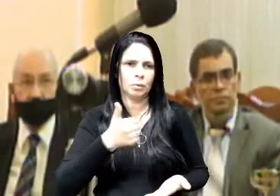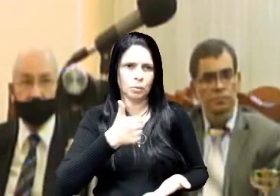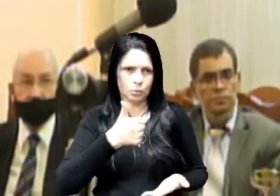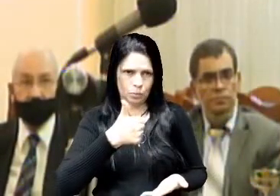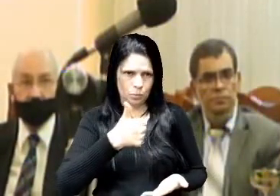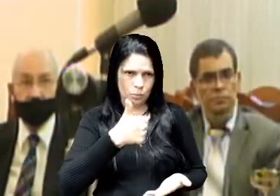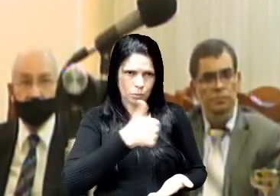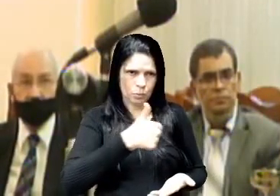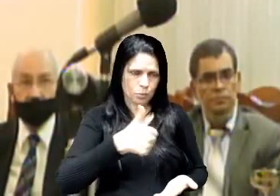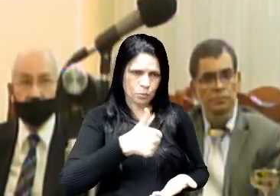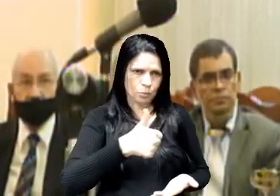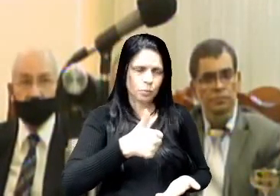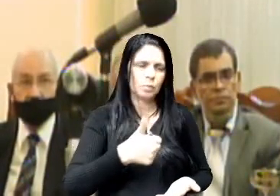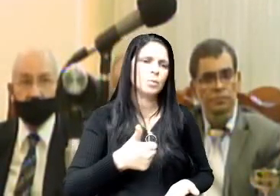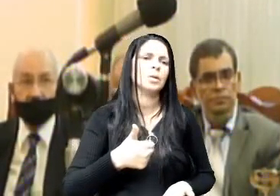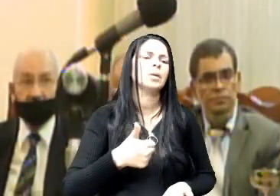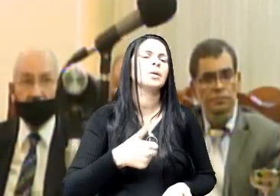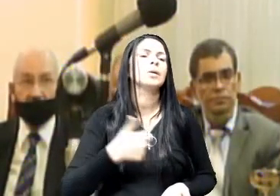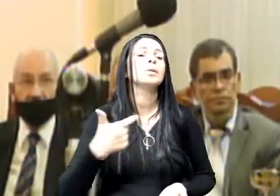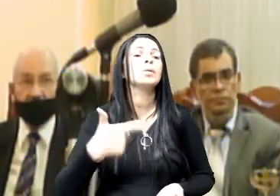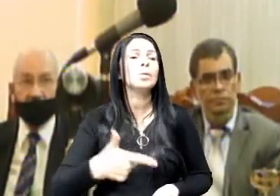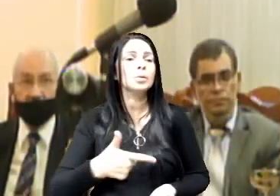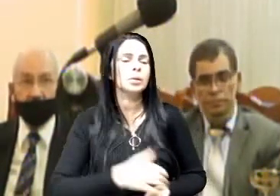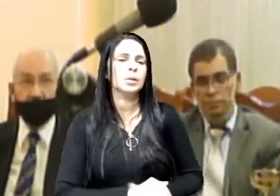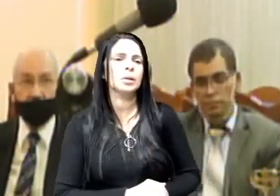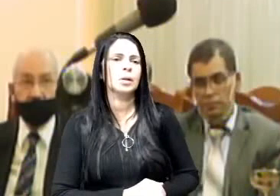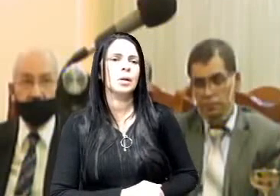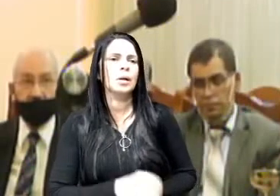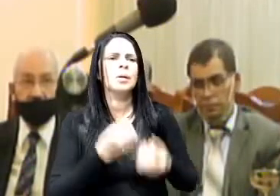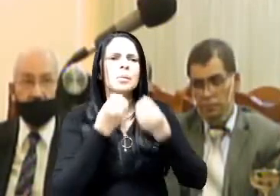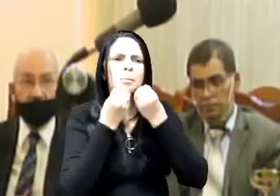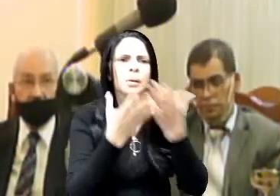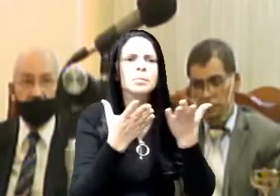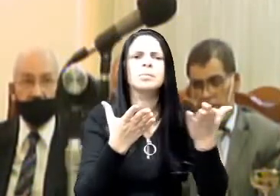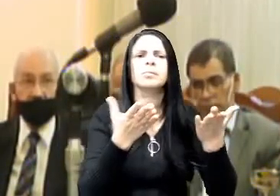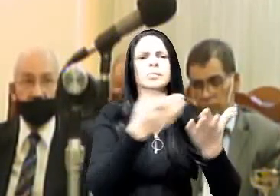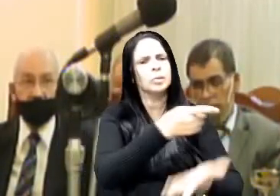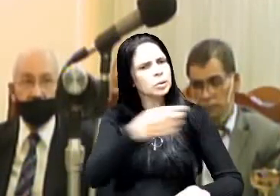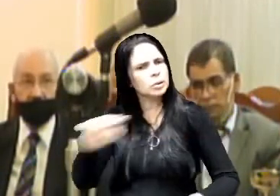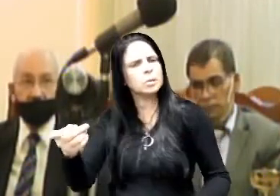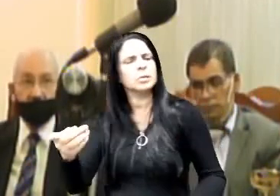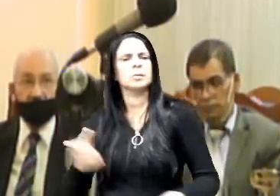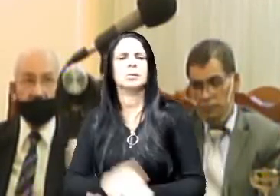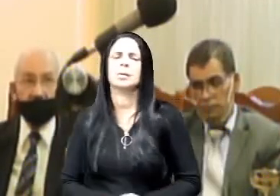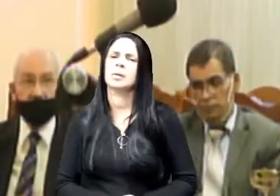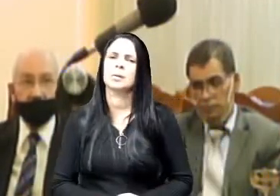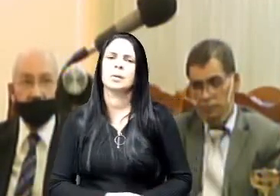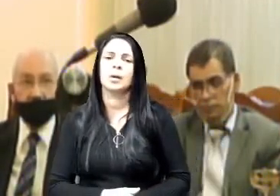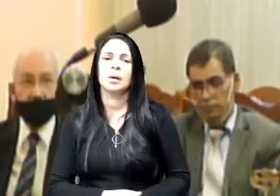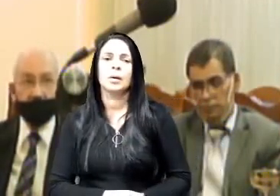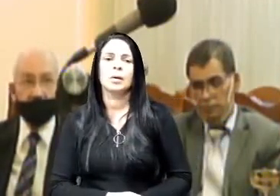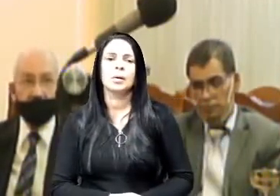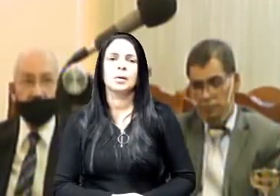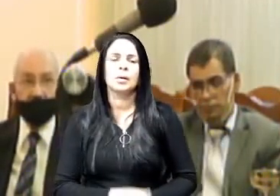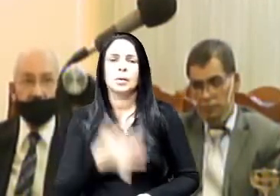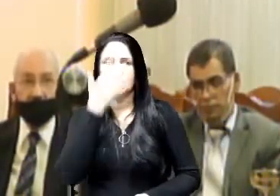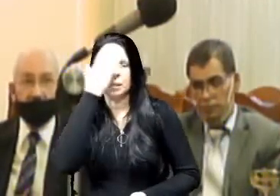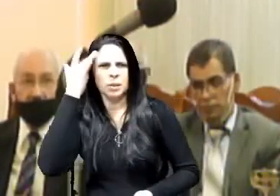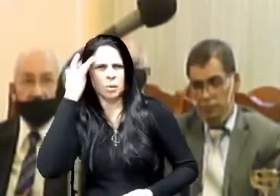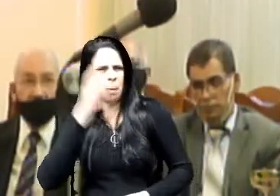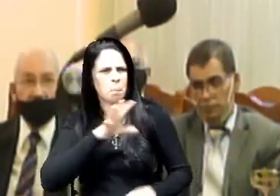sois vós. Leiam comigo, bem-aventurados sois vós. Quando vos